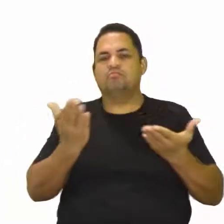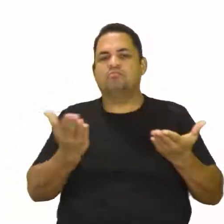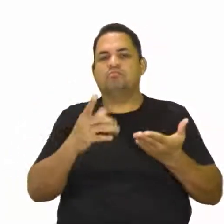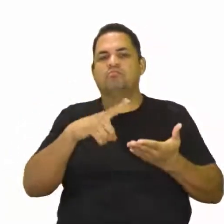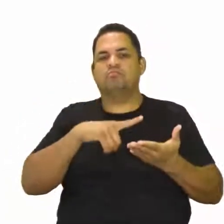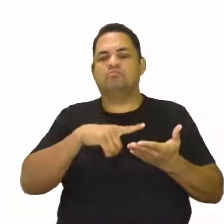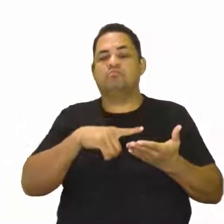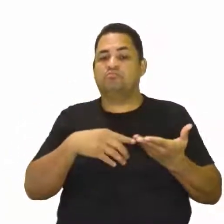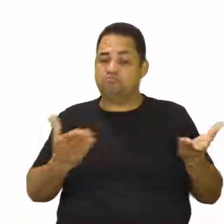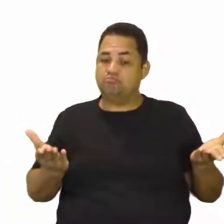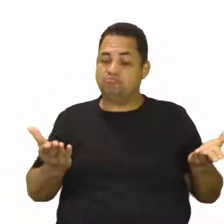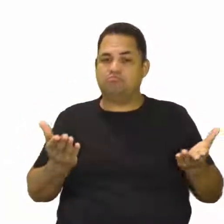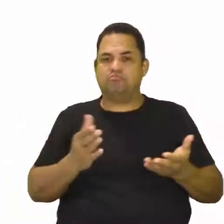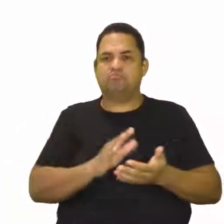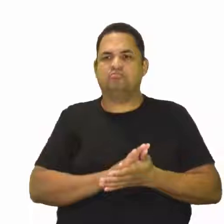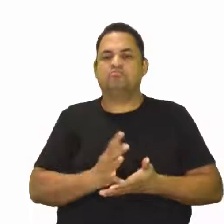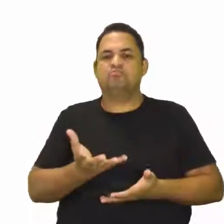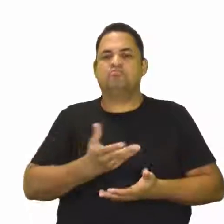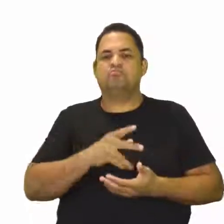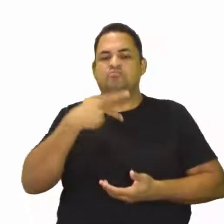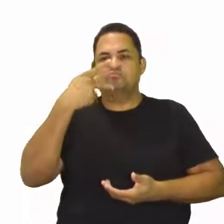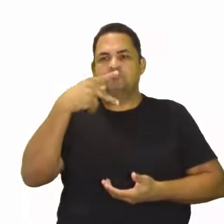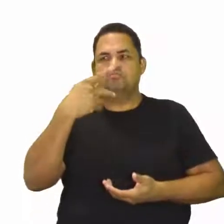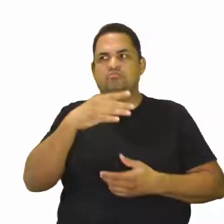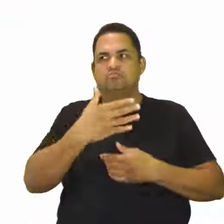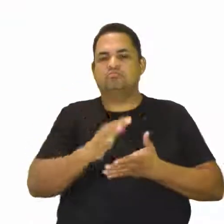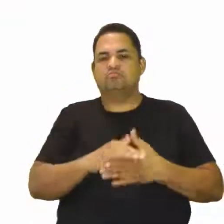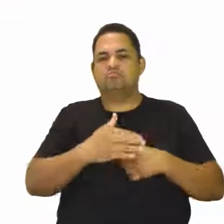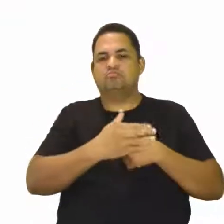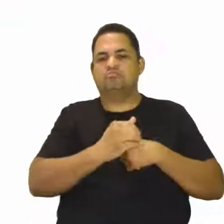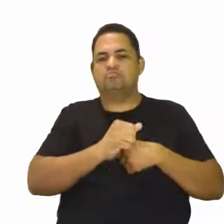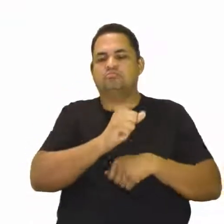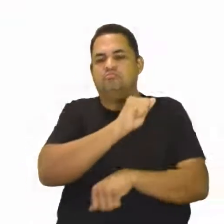teriam também. Eu quero falar para vocês, meus queridos alunos,